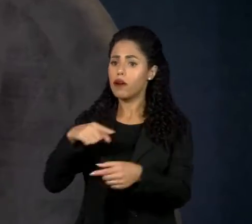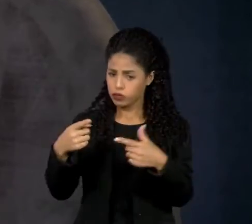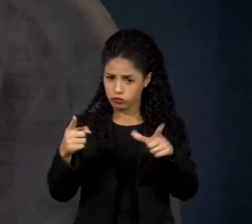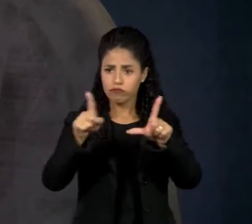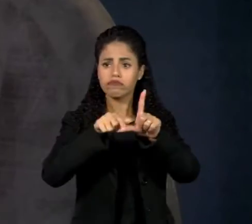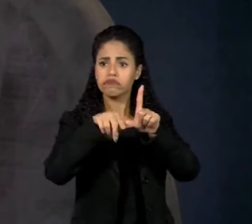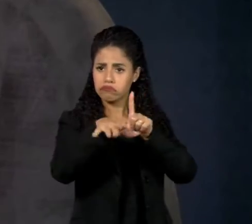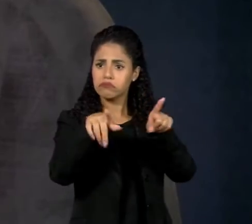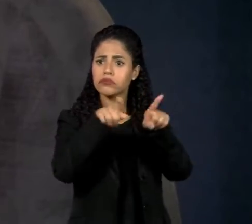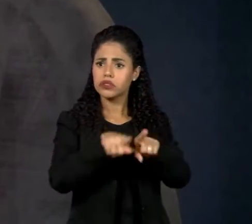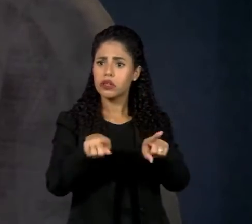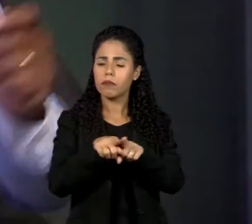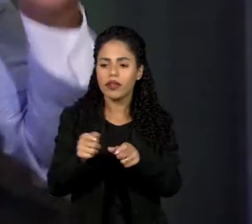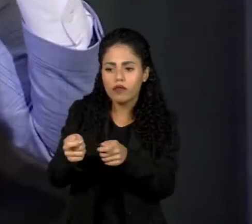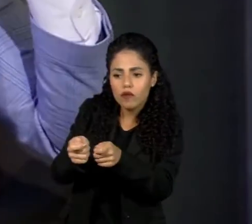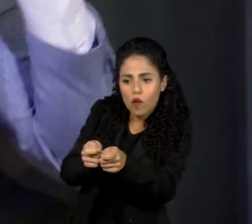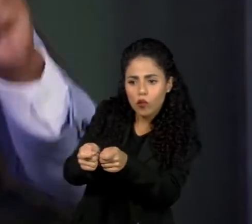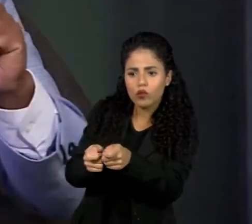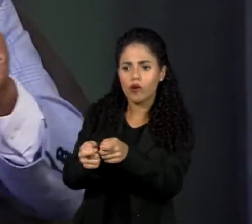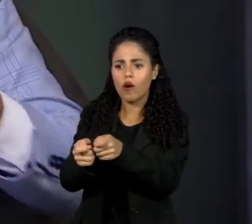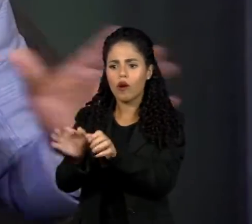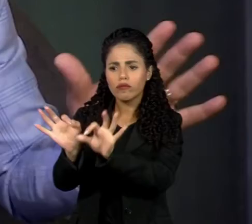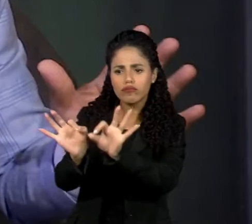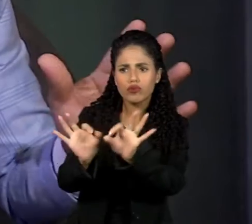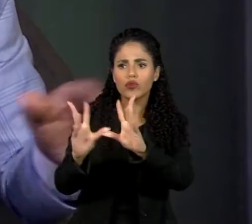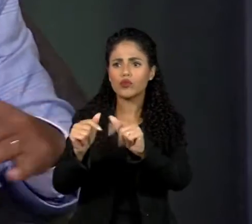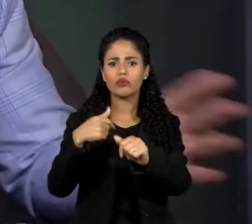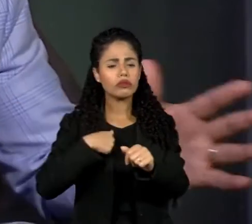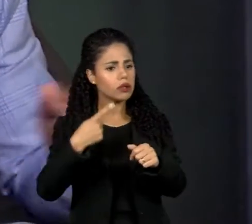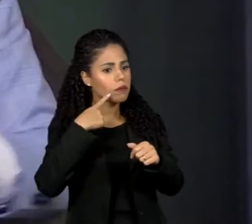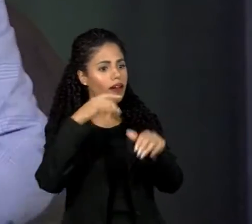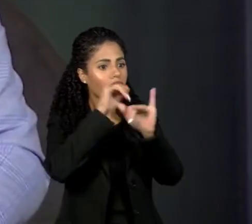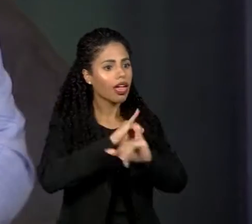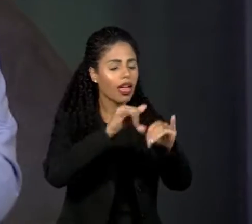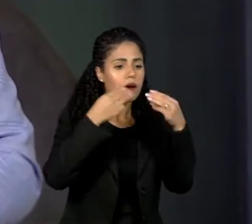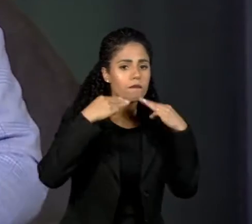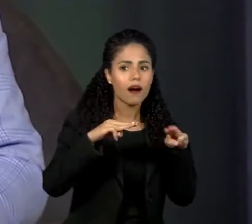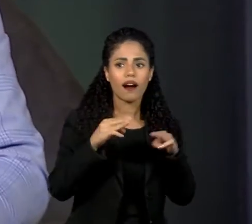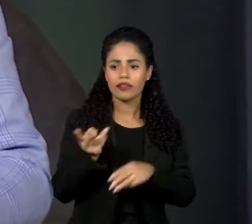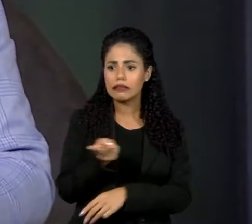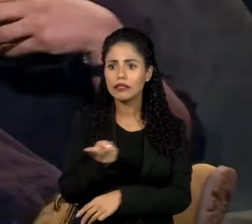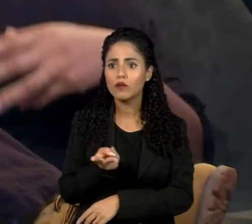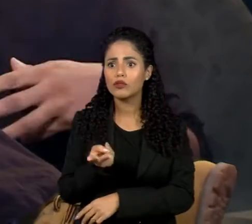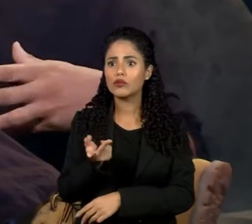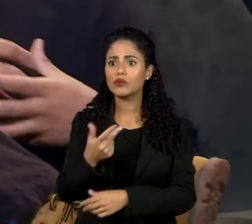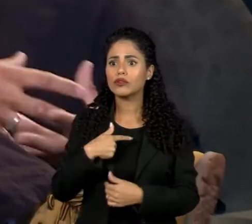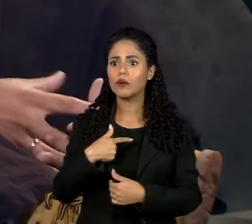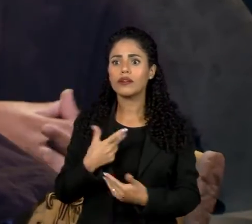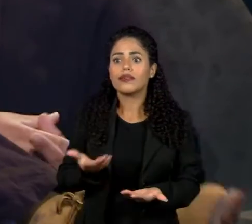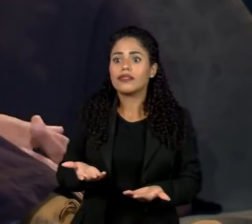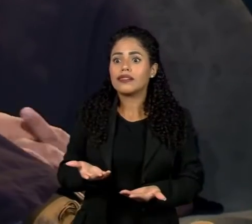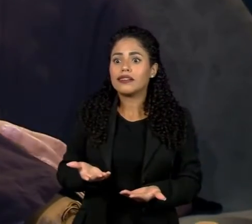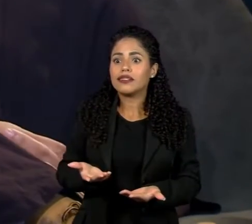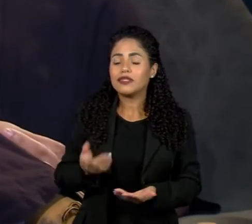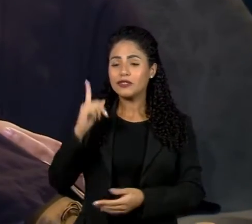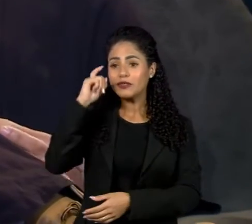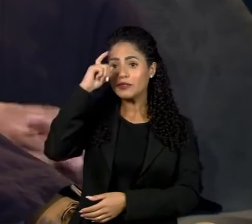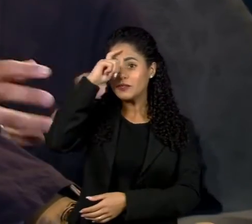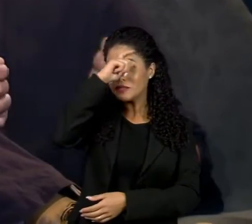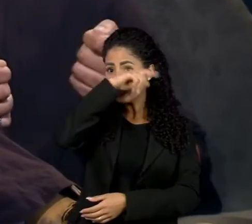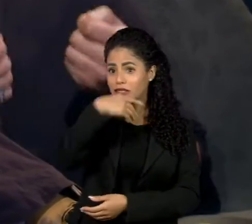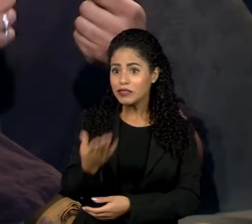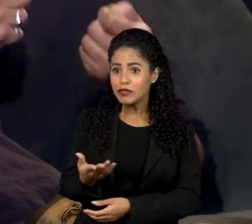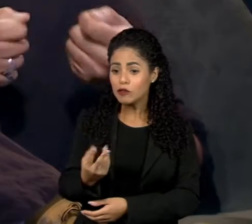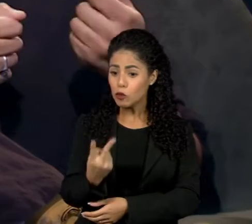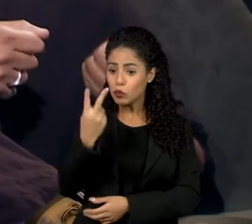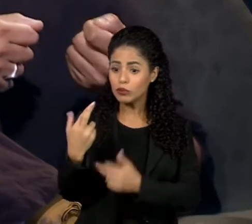influenciador, fazendo publi, fazendo coisas. Põe dois chapéus, exatamente, muitos chapéus. eu visto duas gravatas, 2 crachás. Então,